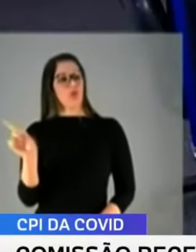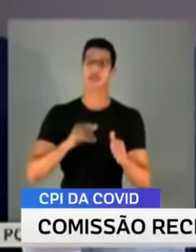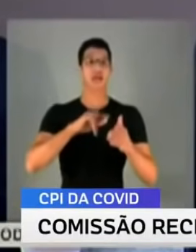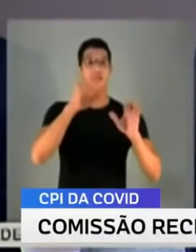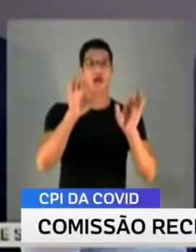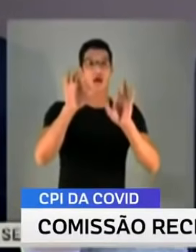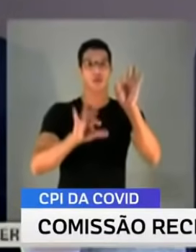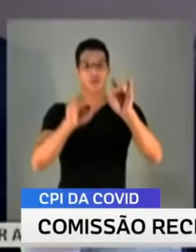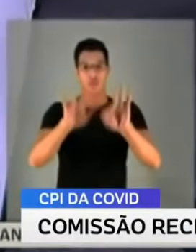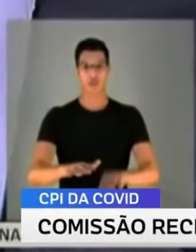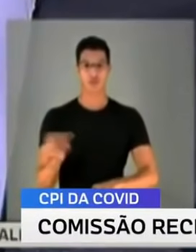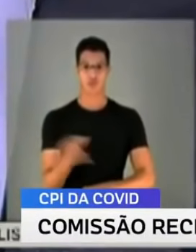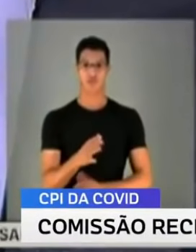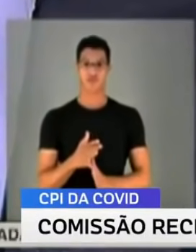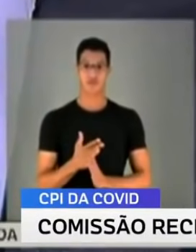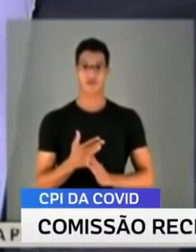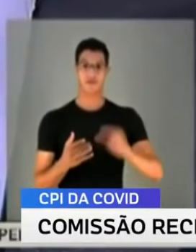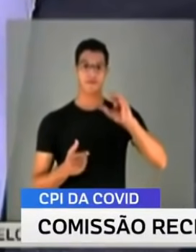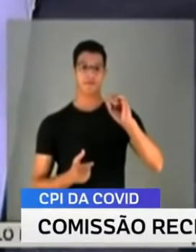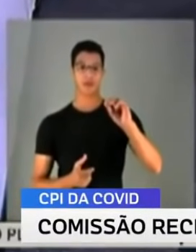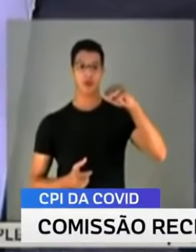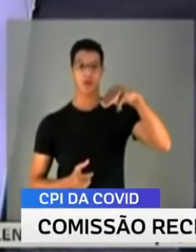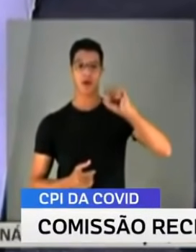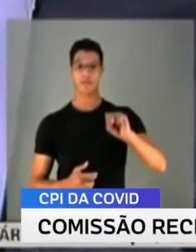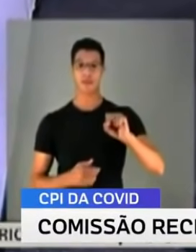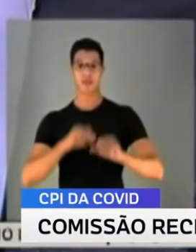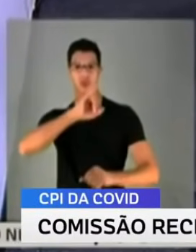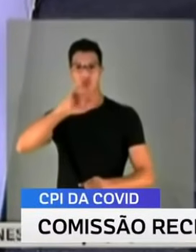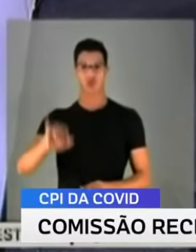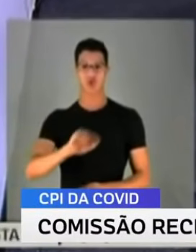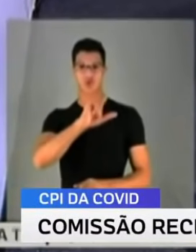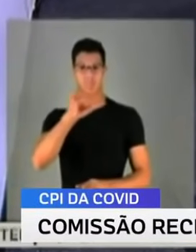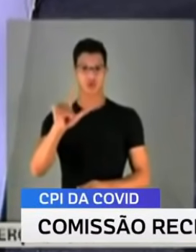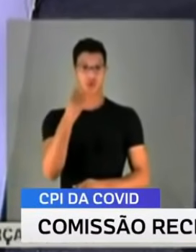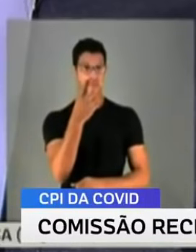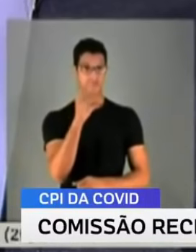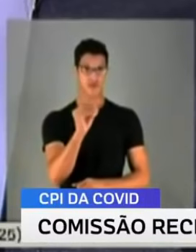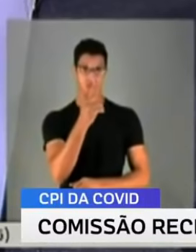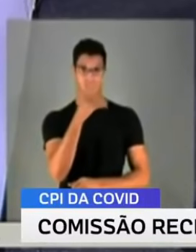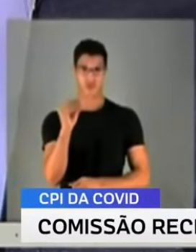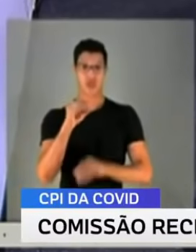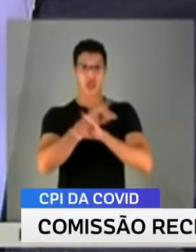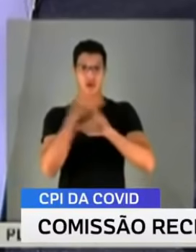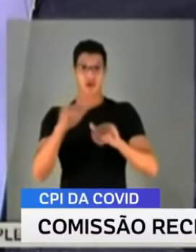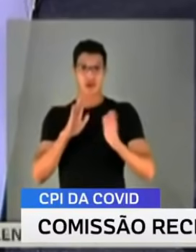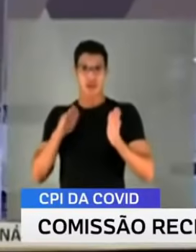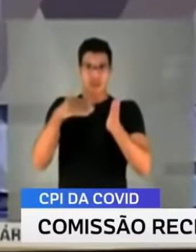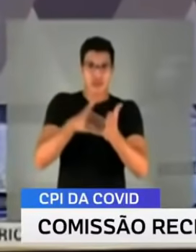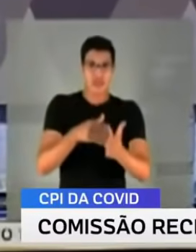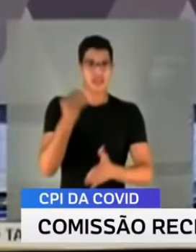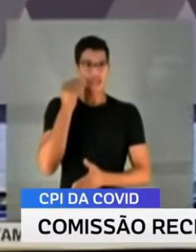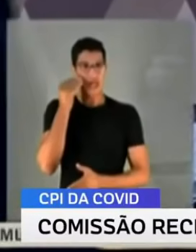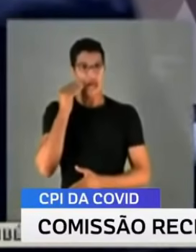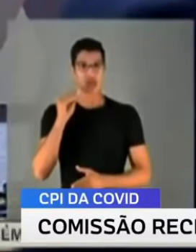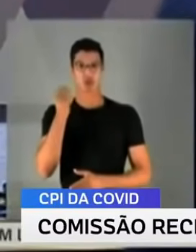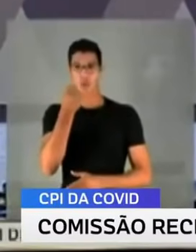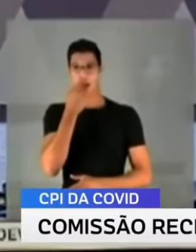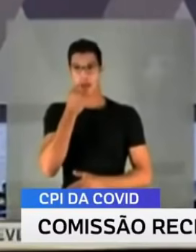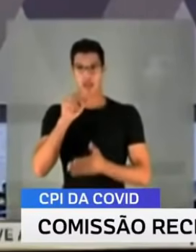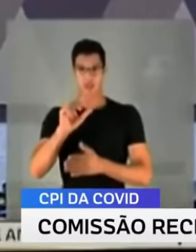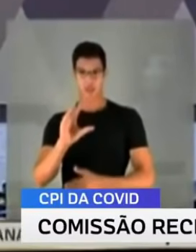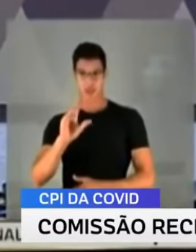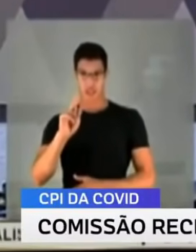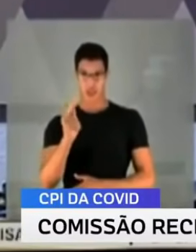possível. A OMS, em julho de 2020, anunciou a interrupção dos testes da